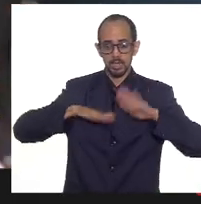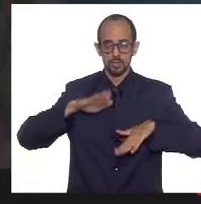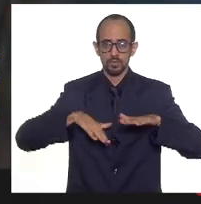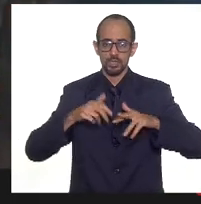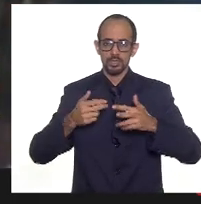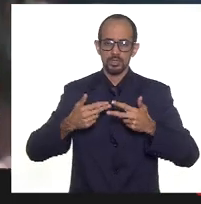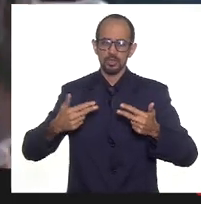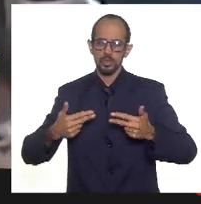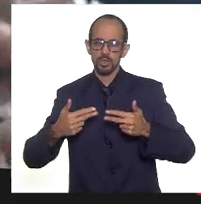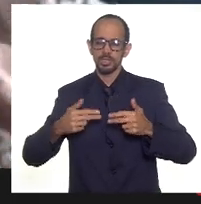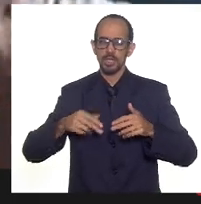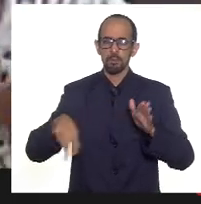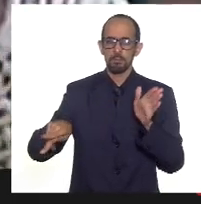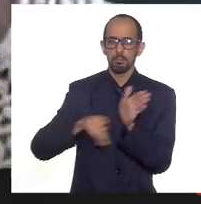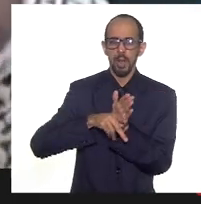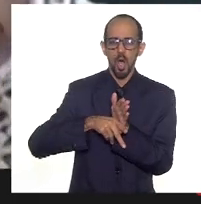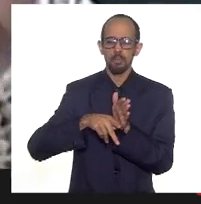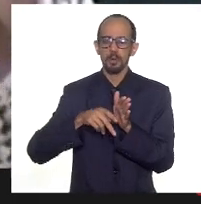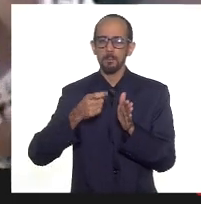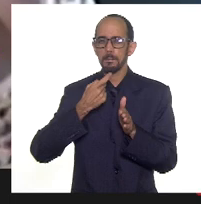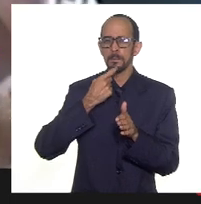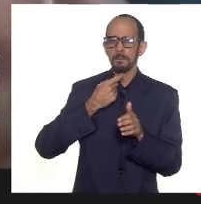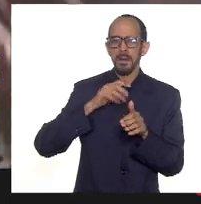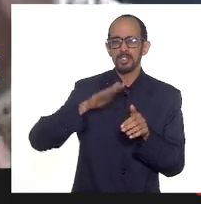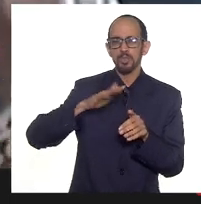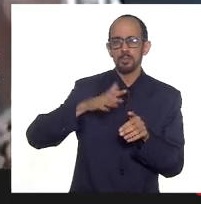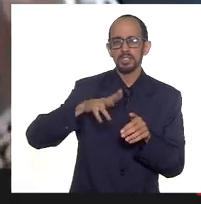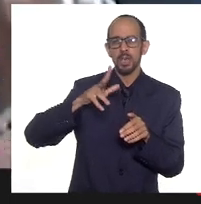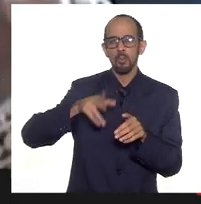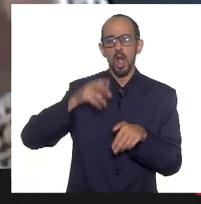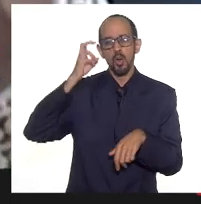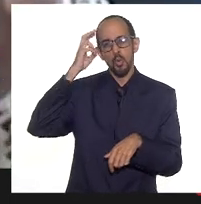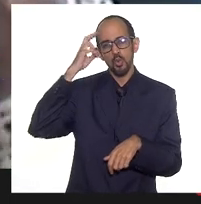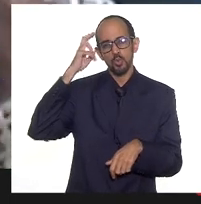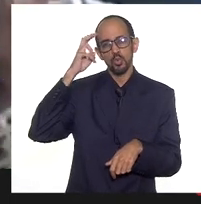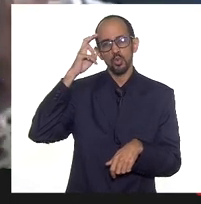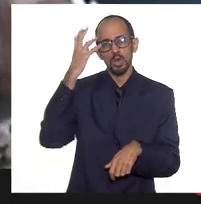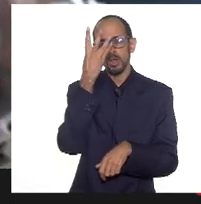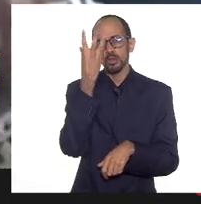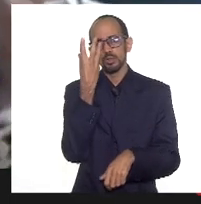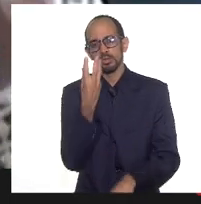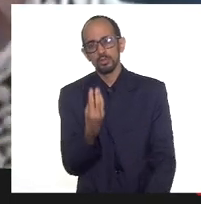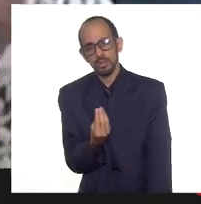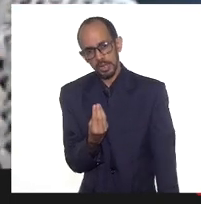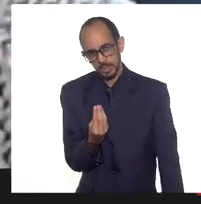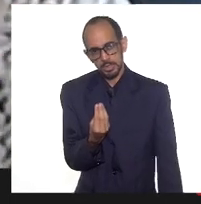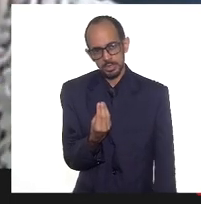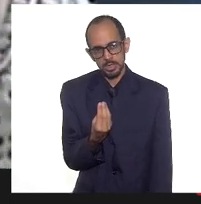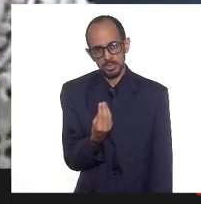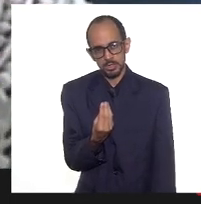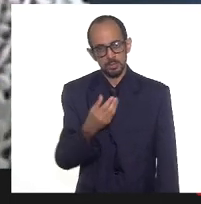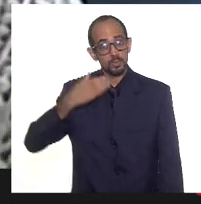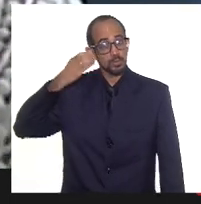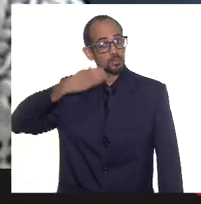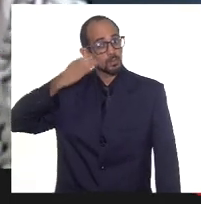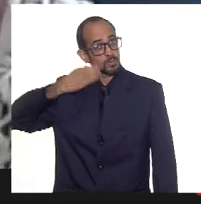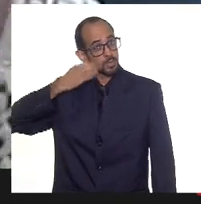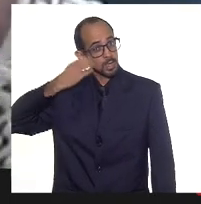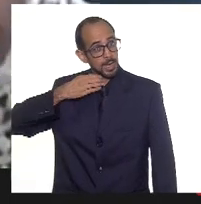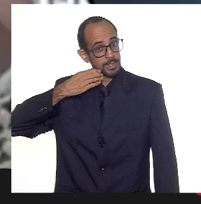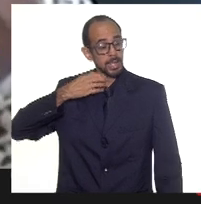espiritismo kardecista, onde o espaço físico nem sempre é tão evidente como de um terreiro de